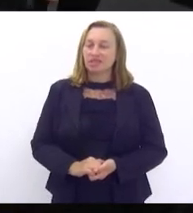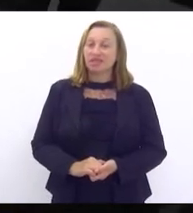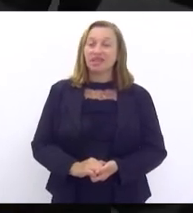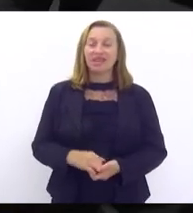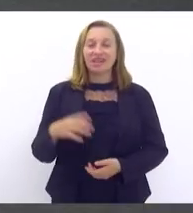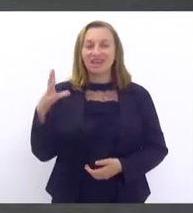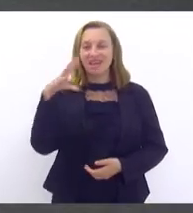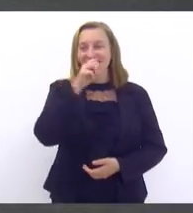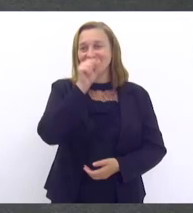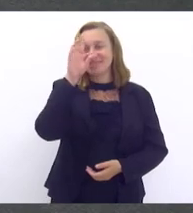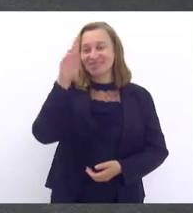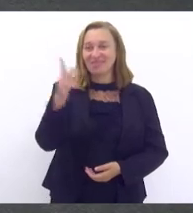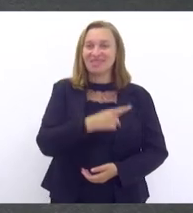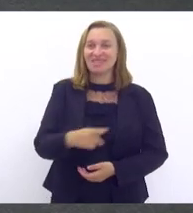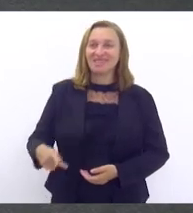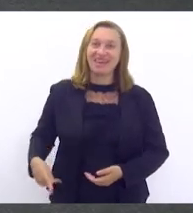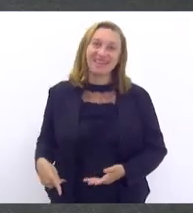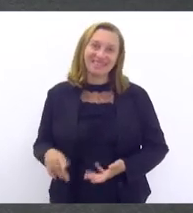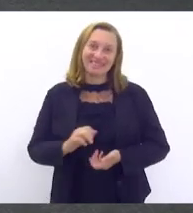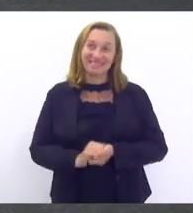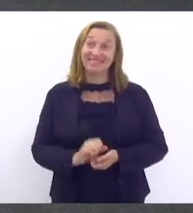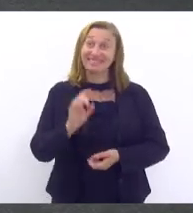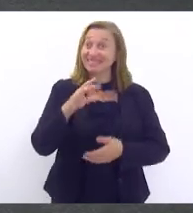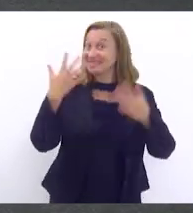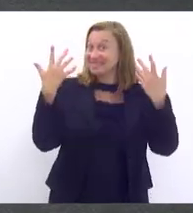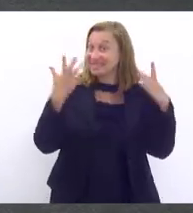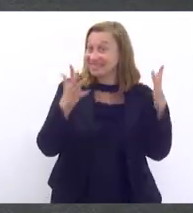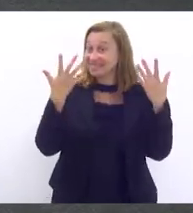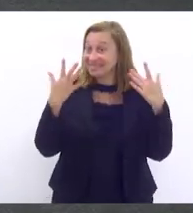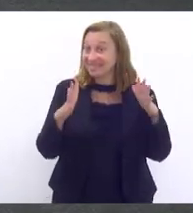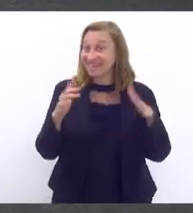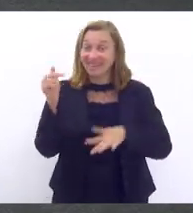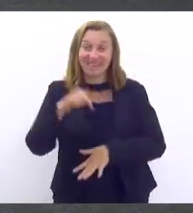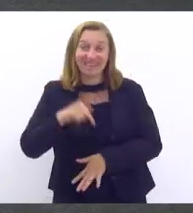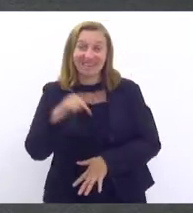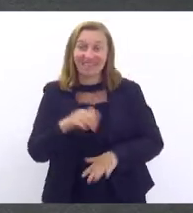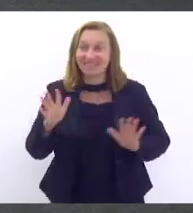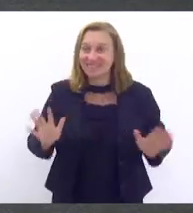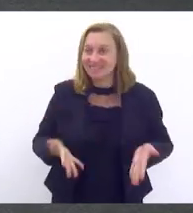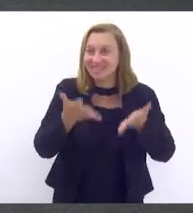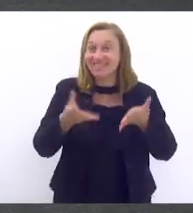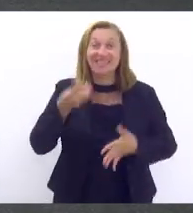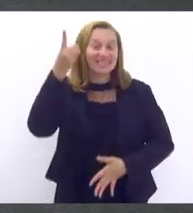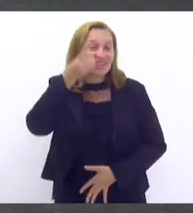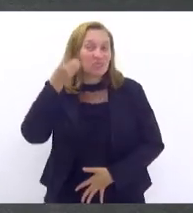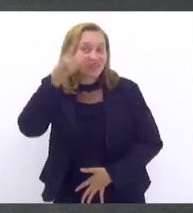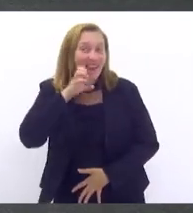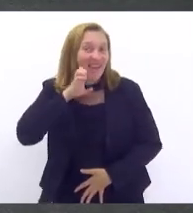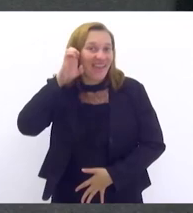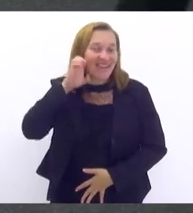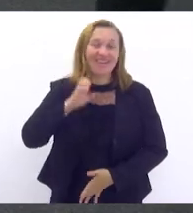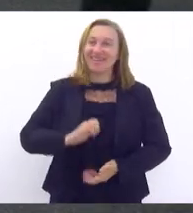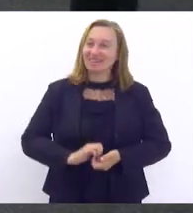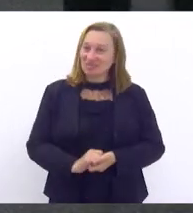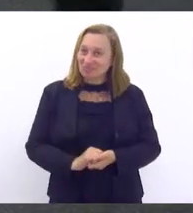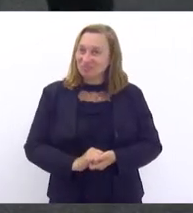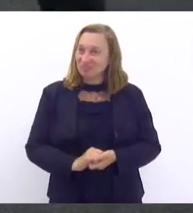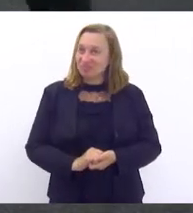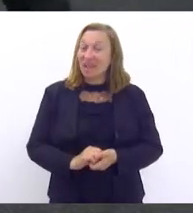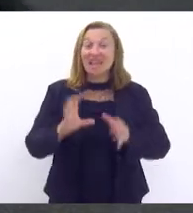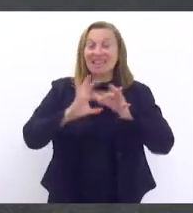Muito rápido, senhor presidente, só celebrar aqui a iniciativa da deputada Érica Takimoto. Dia